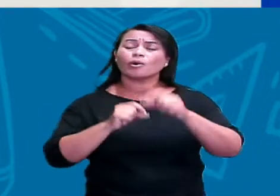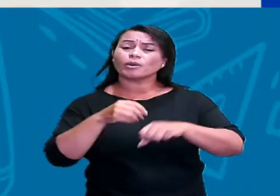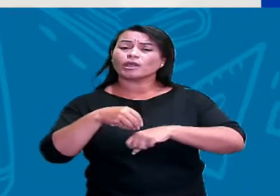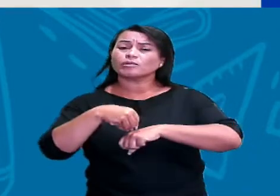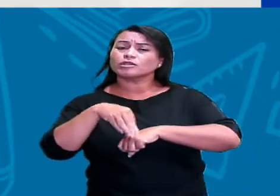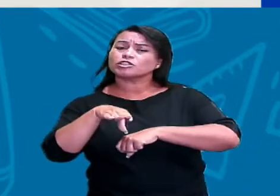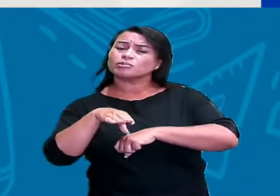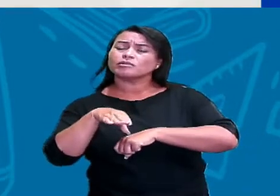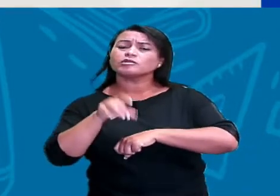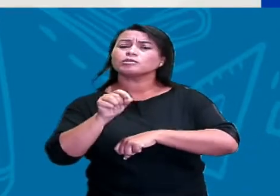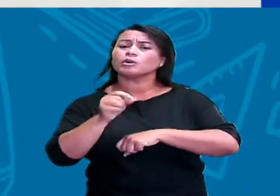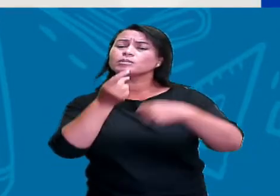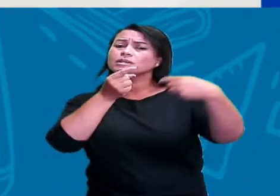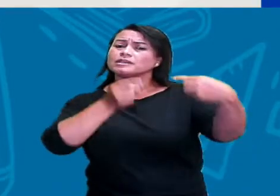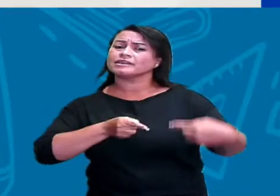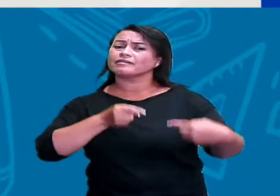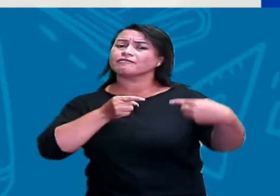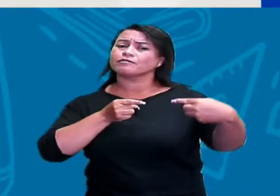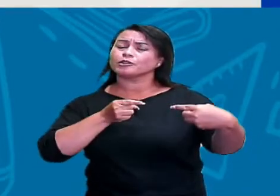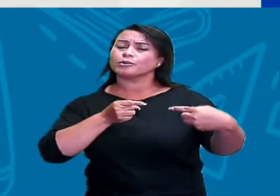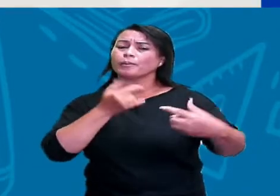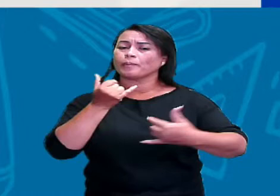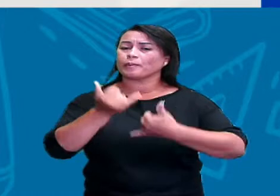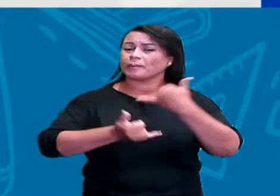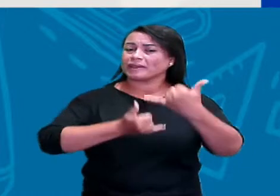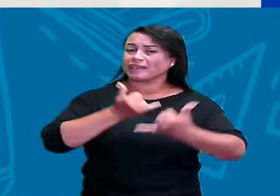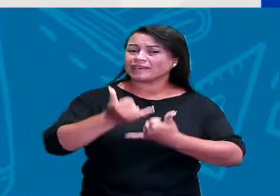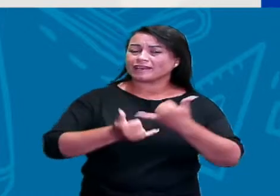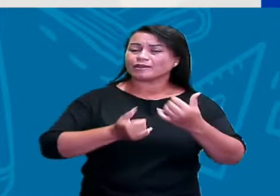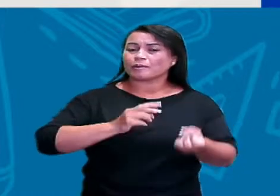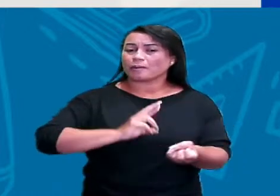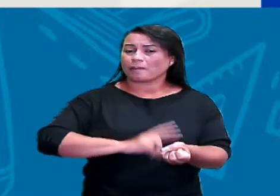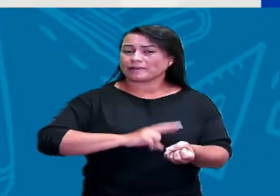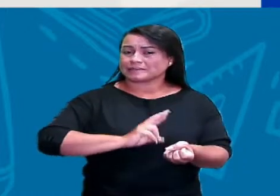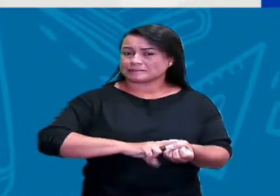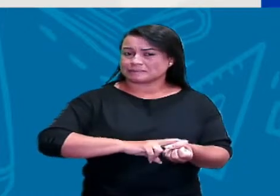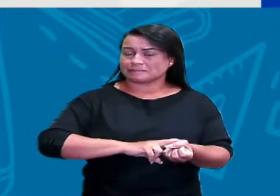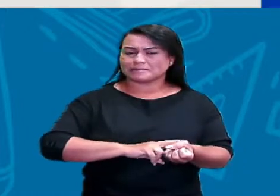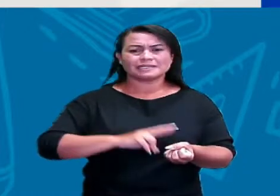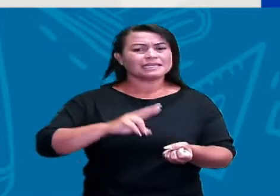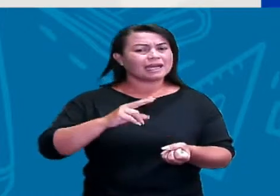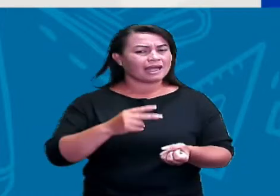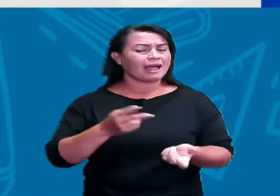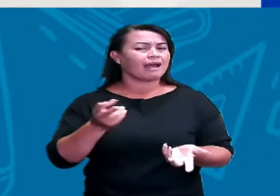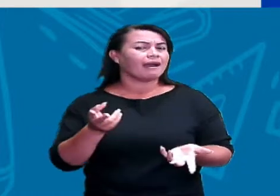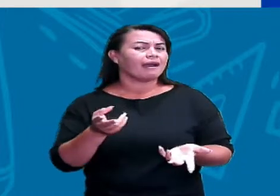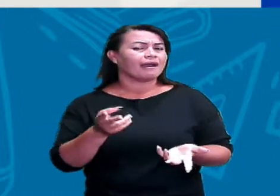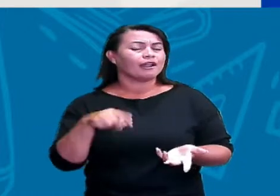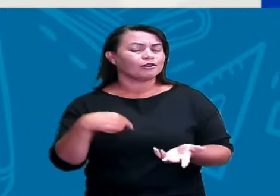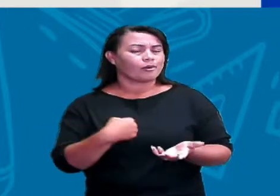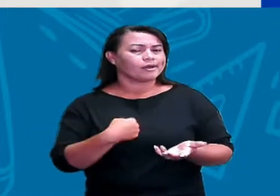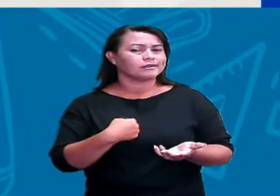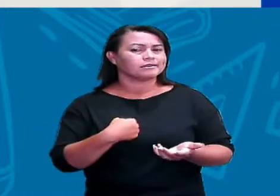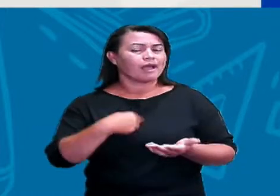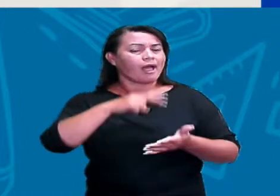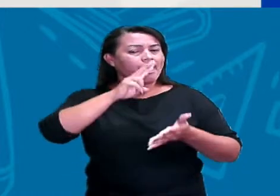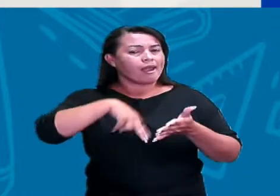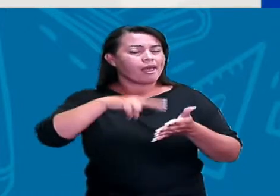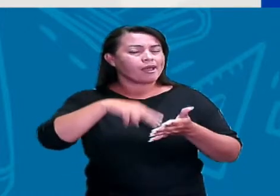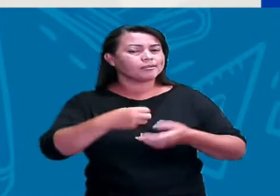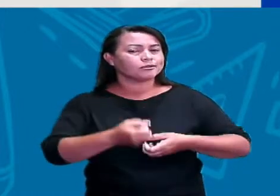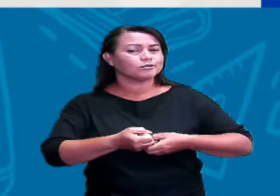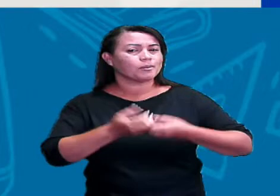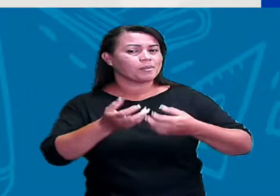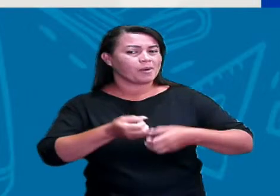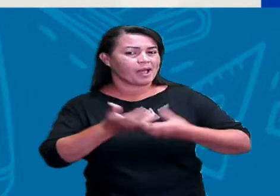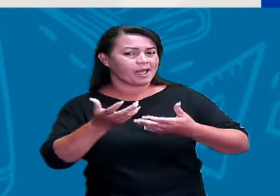vocês um desafio, brincando com as rimas. Então, nós lemos o poema, né, de Vinícius